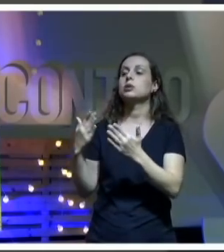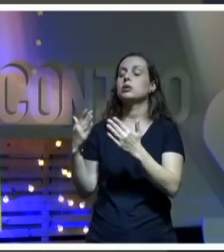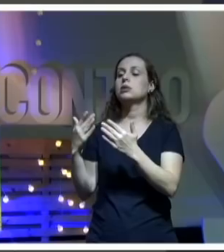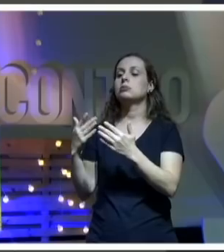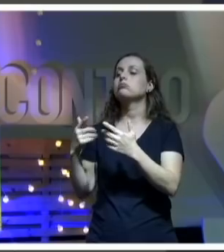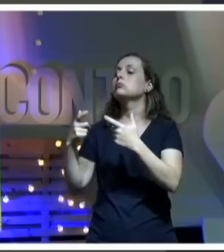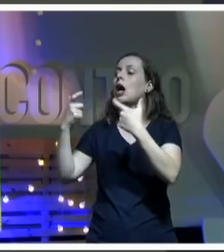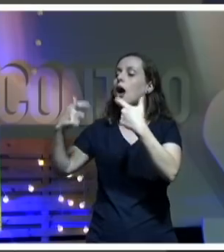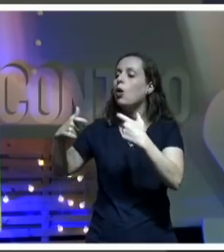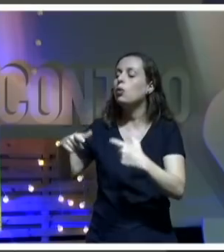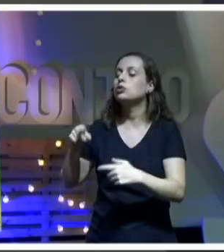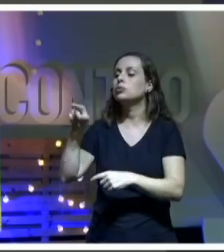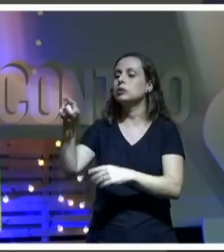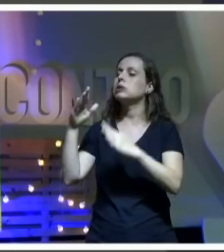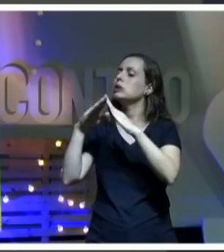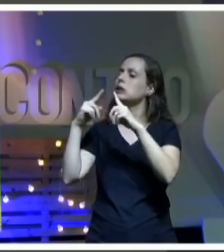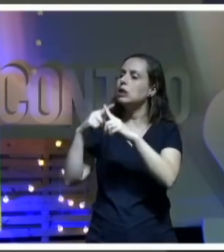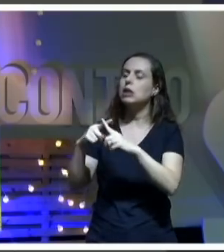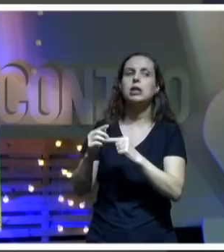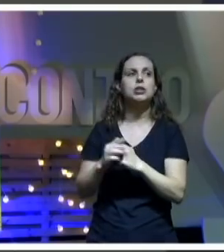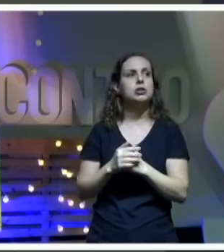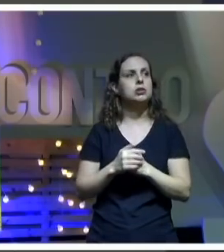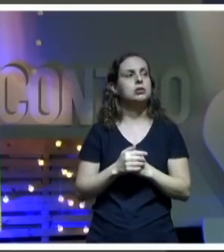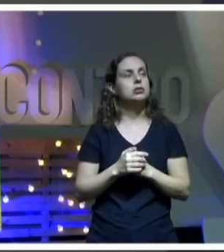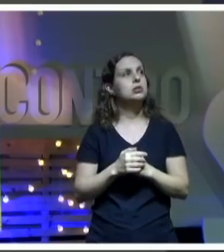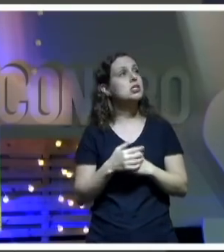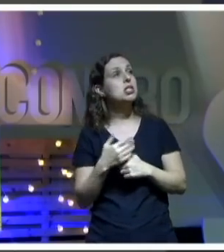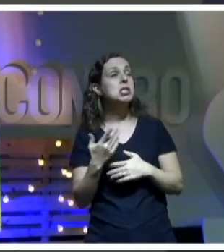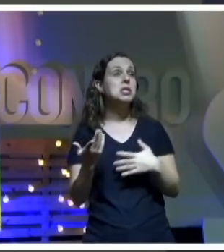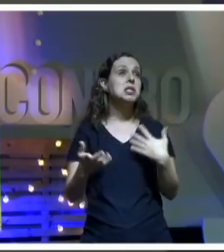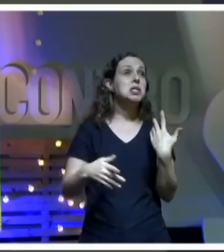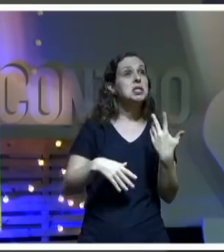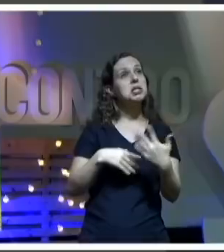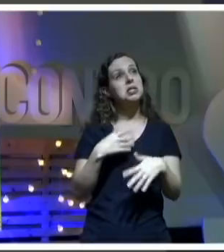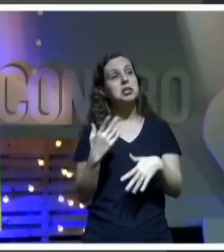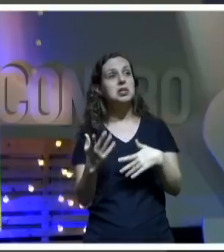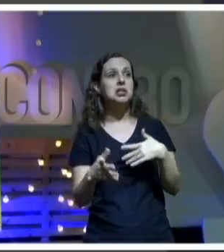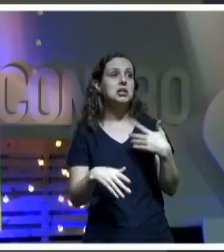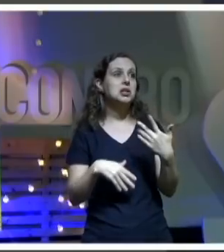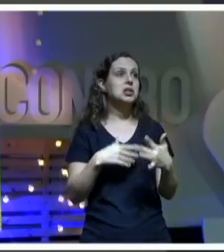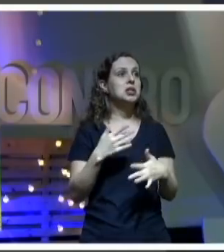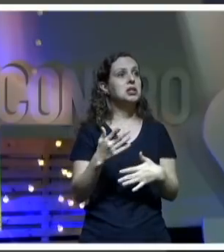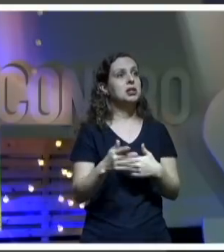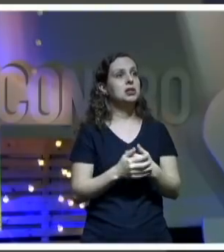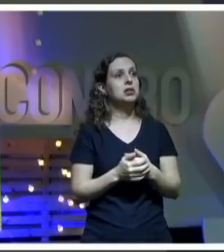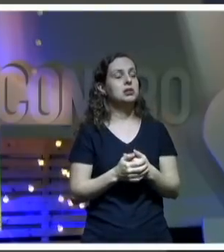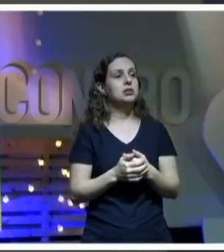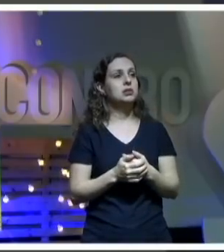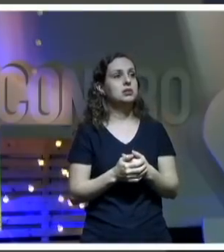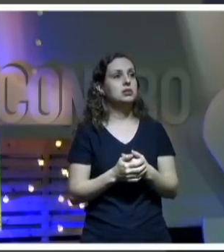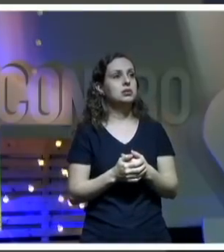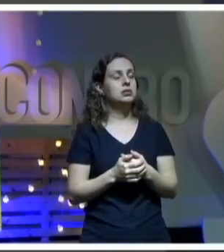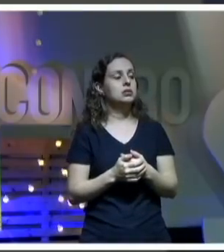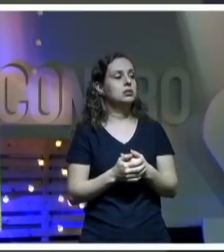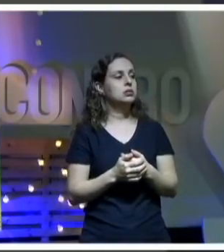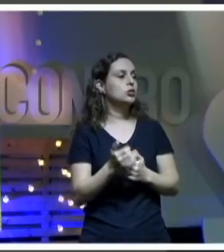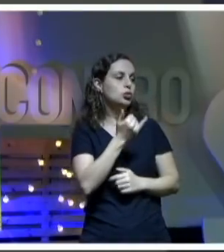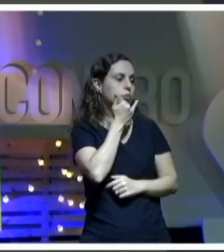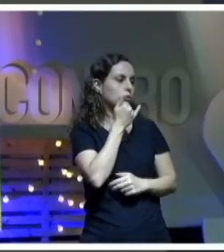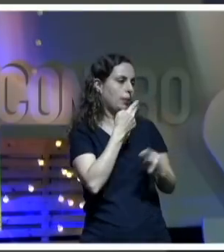onde você se alimenta e rolou enrolou enrolou enrolou enrolou para o torcedor tenha paciência escutar ninguém